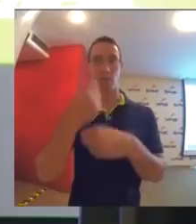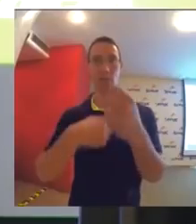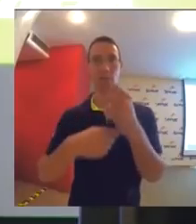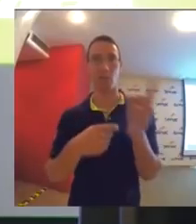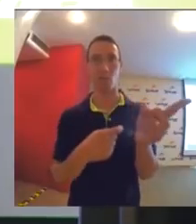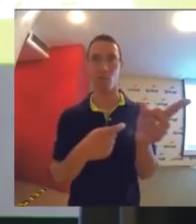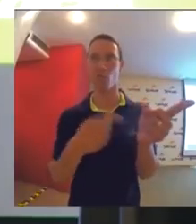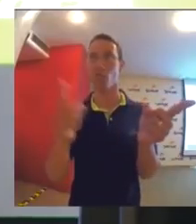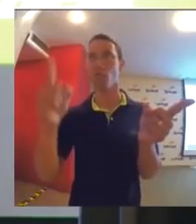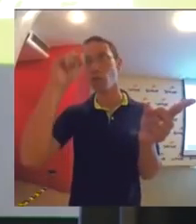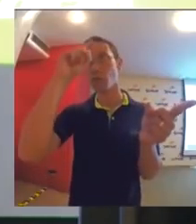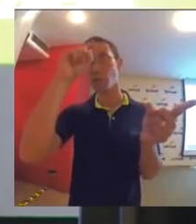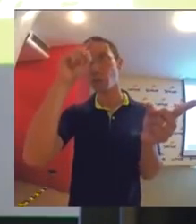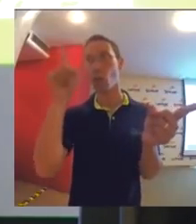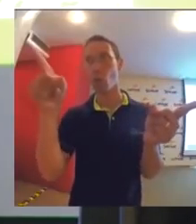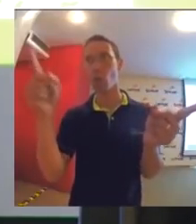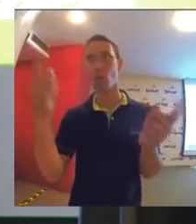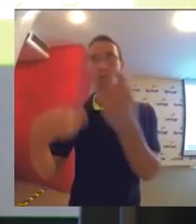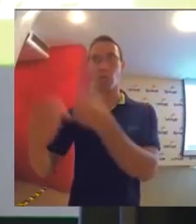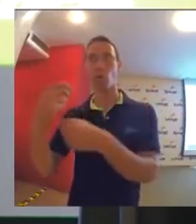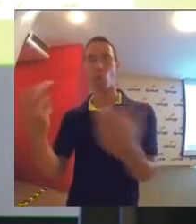um hospital.